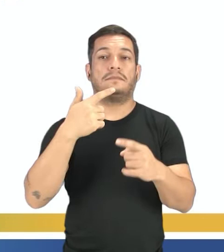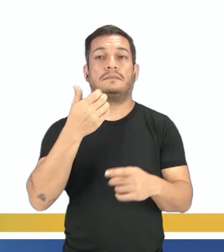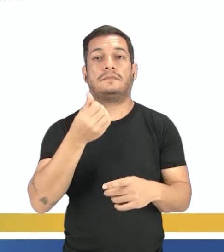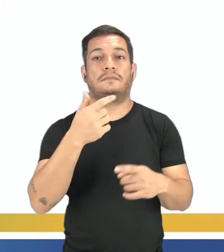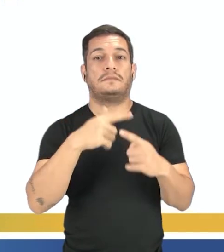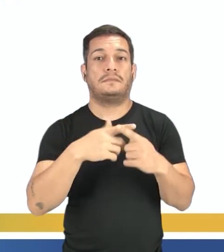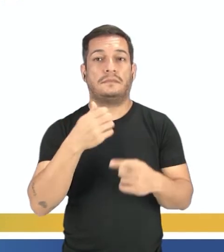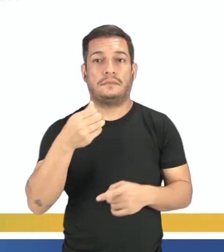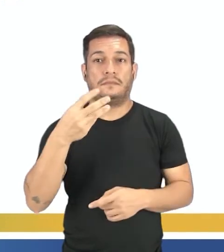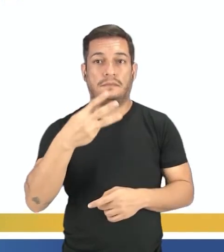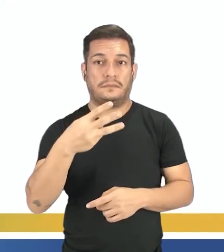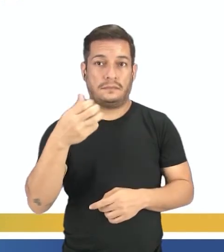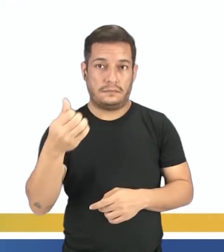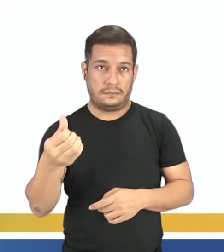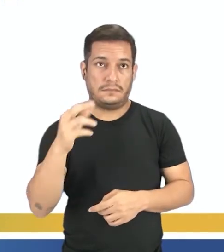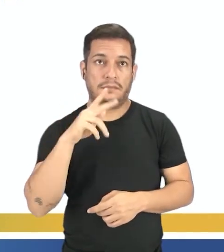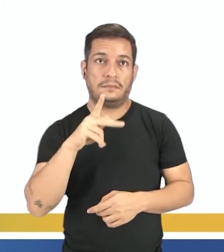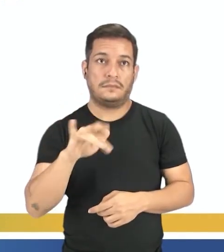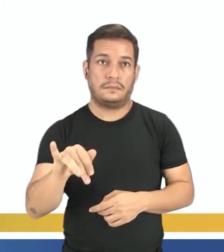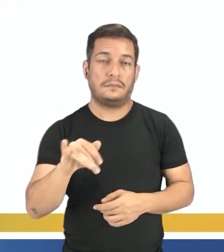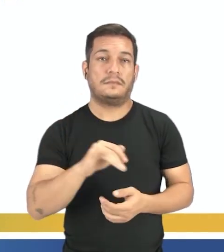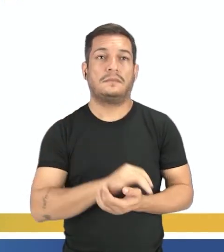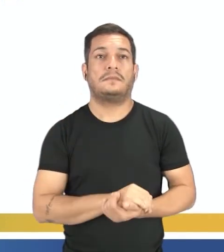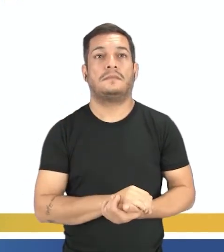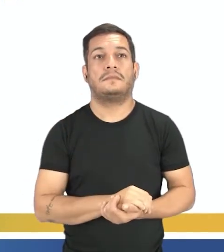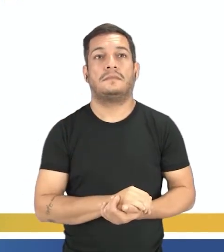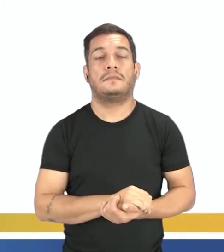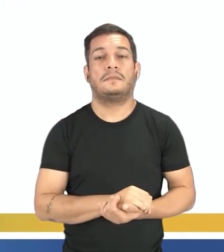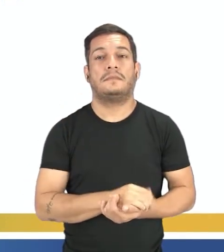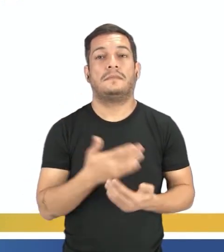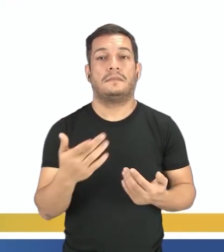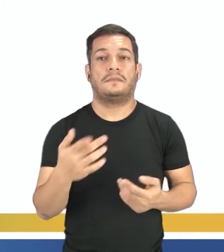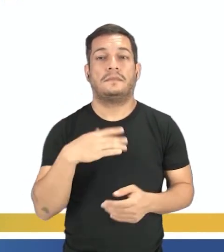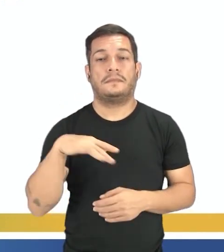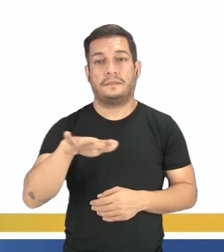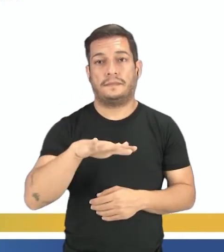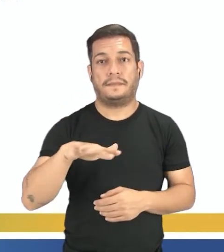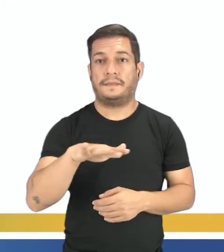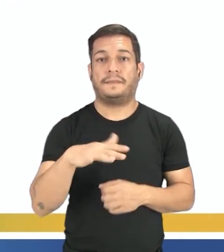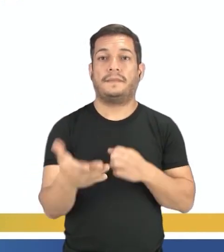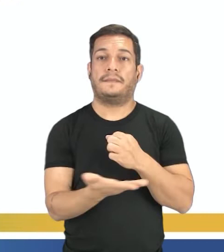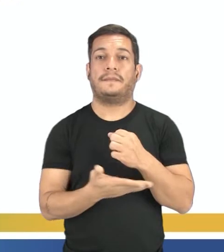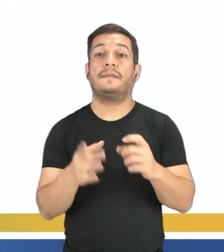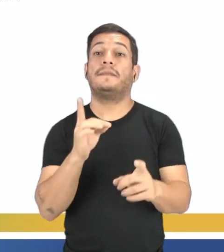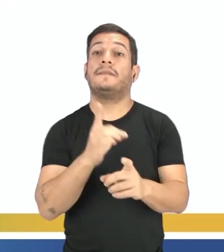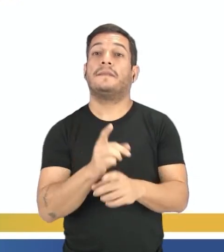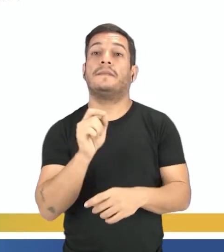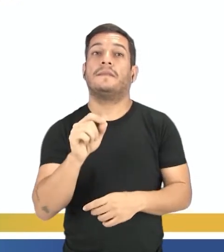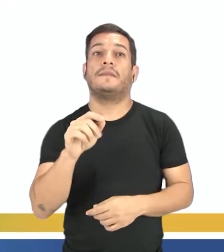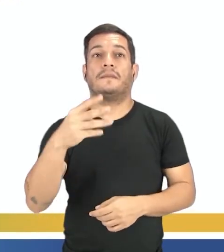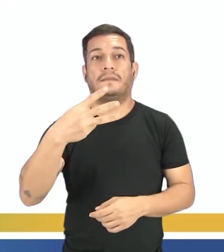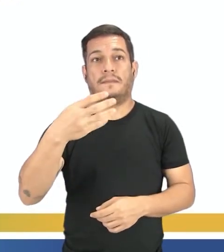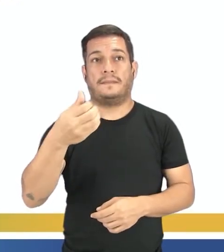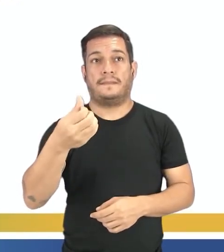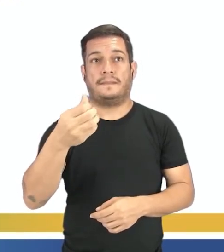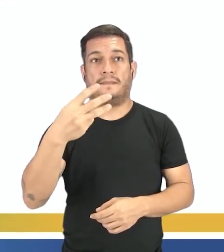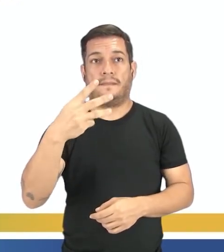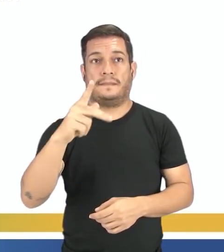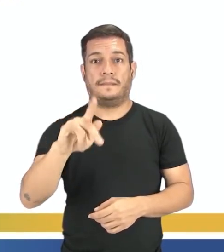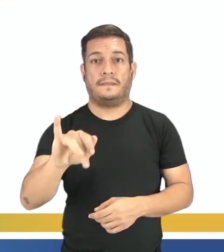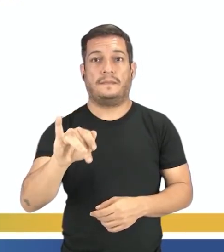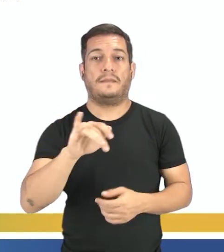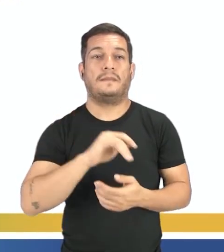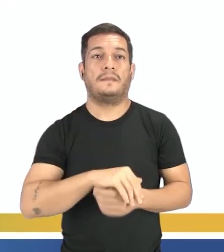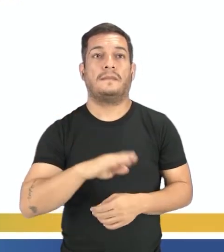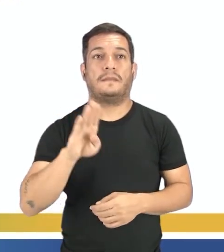temos 36 π. Aí, ou seja, a área da base foi encontrada 36 π.